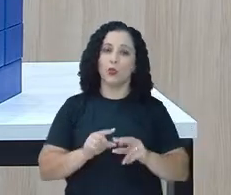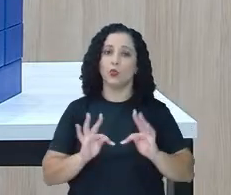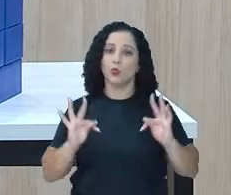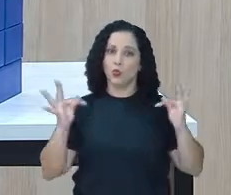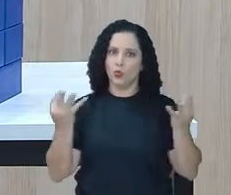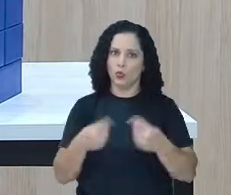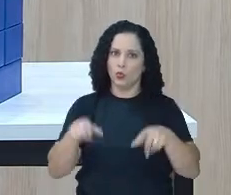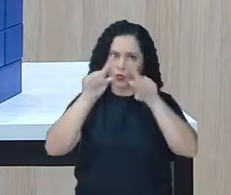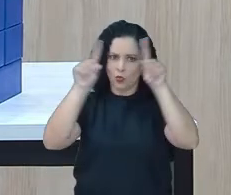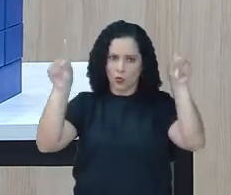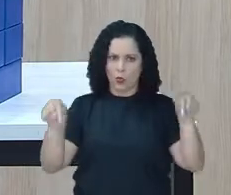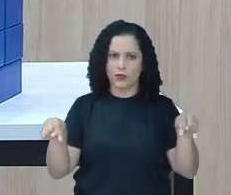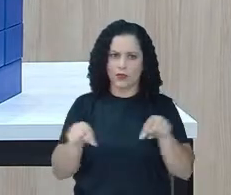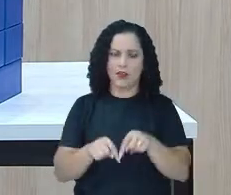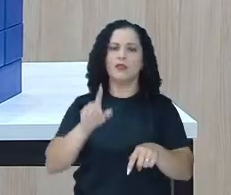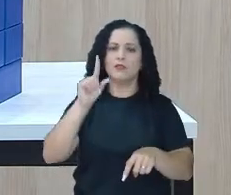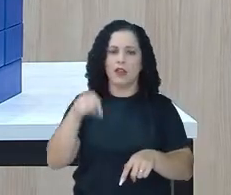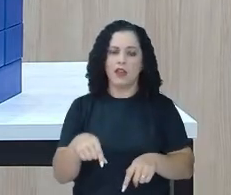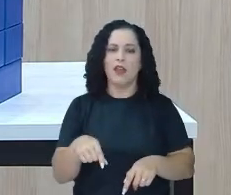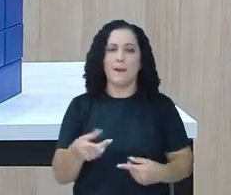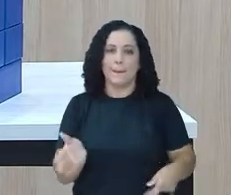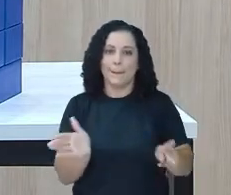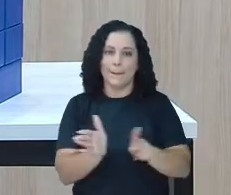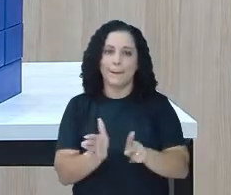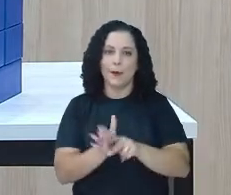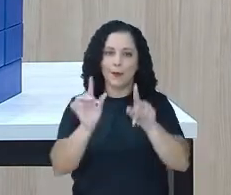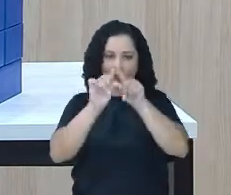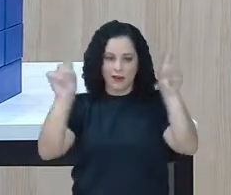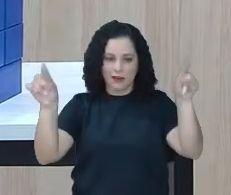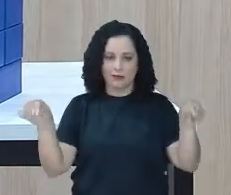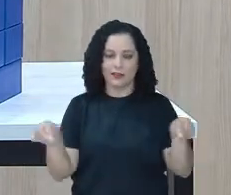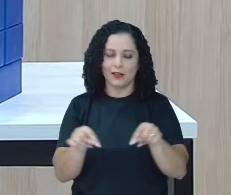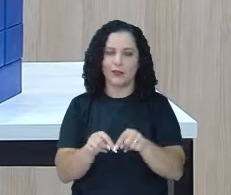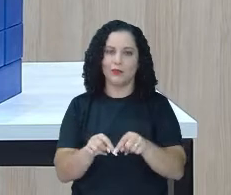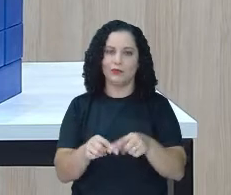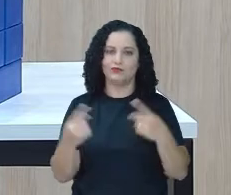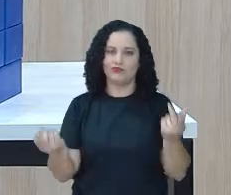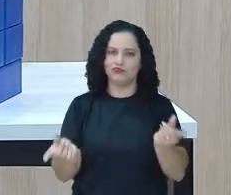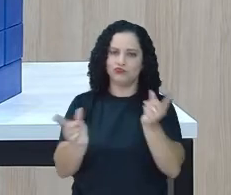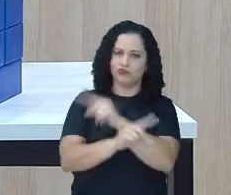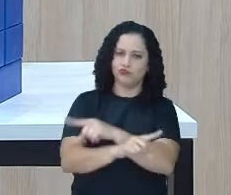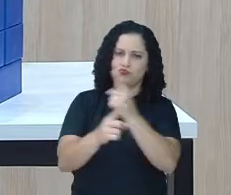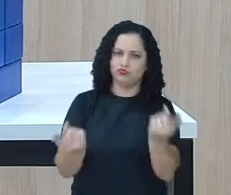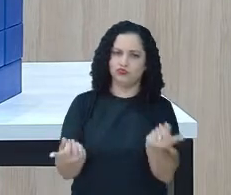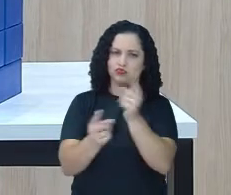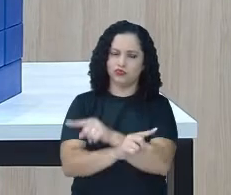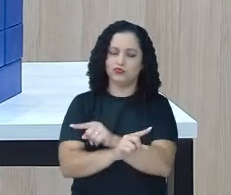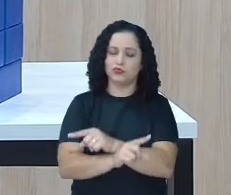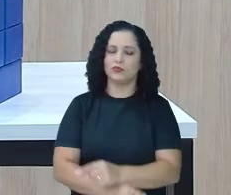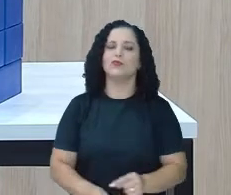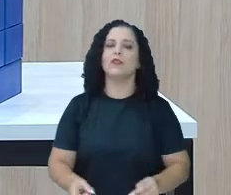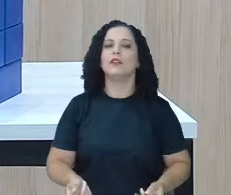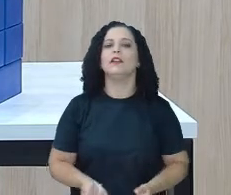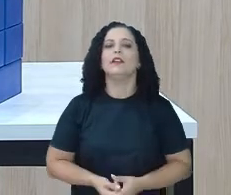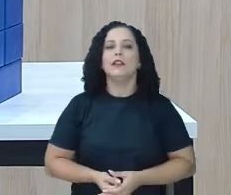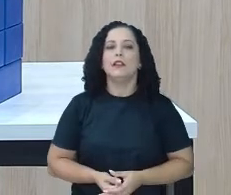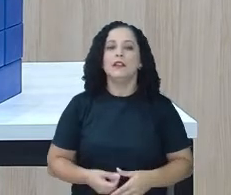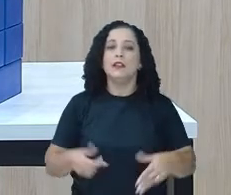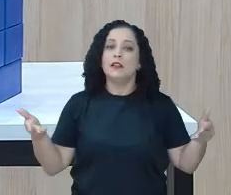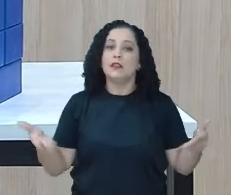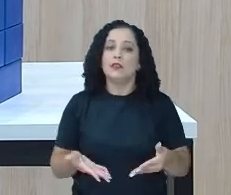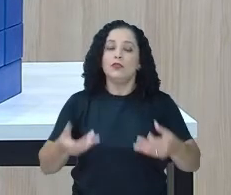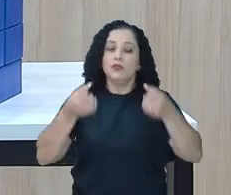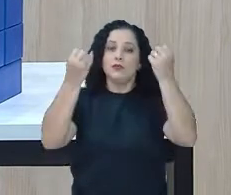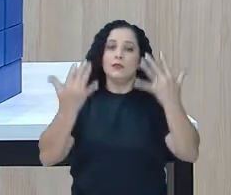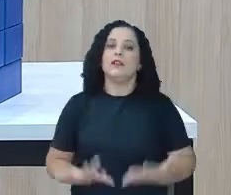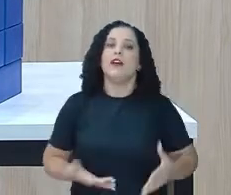Sim. Todo um retângulo é um quadrado? Não, tá certo? Já pega aí pela definição para você não esquecer. Por isso que eu falei, ó,